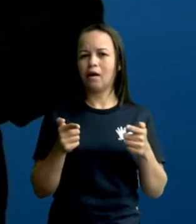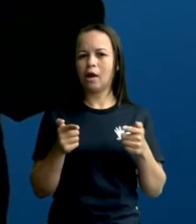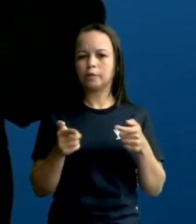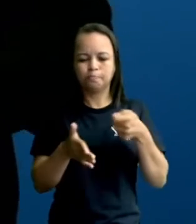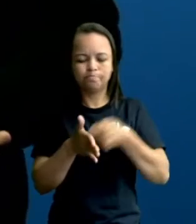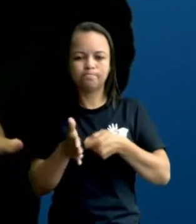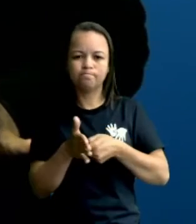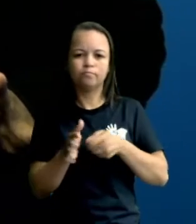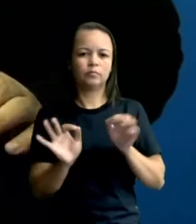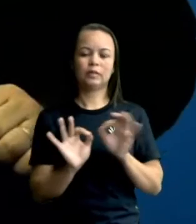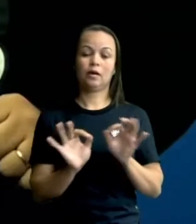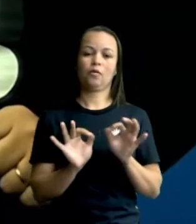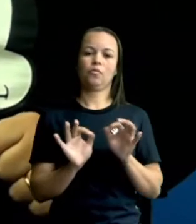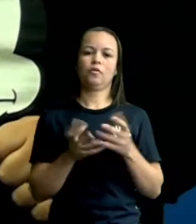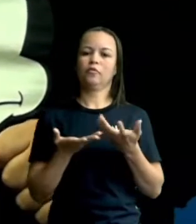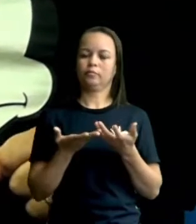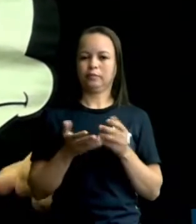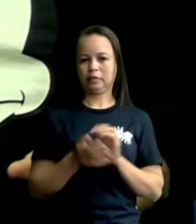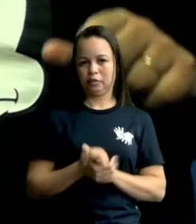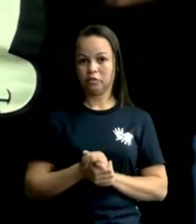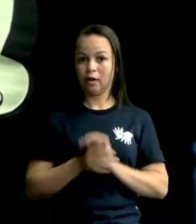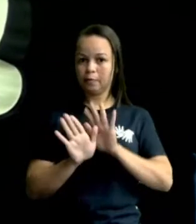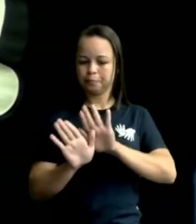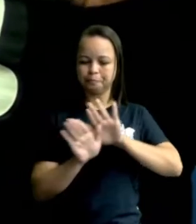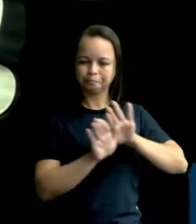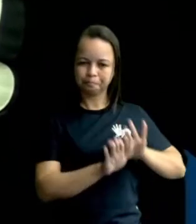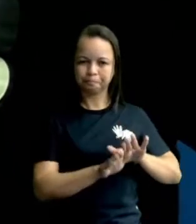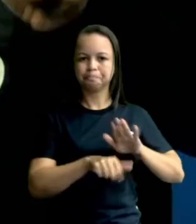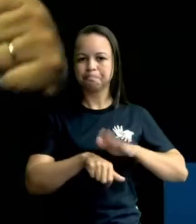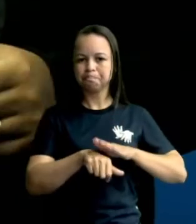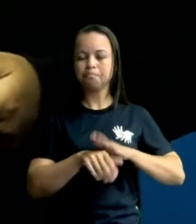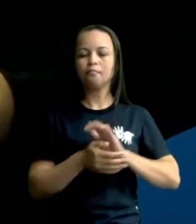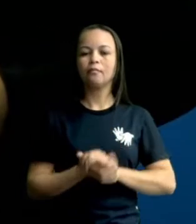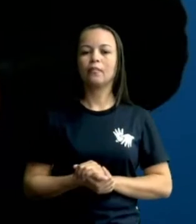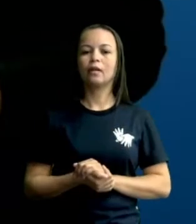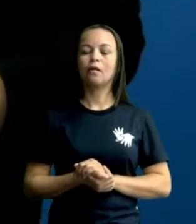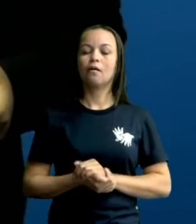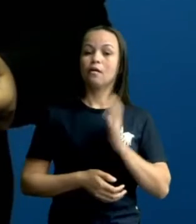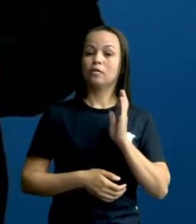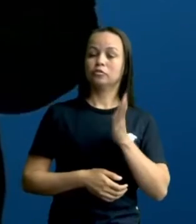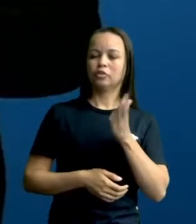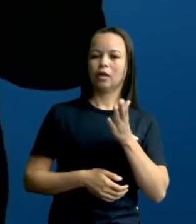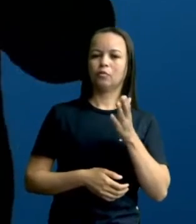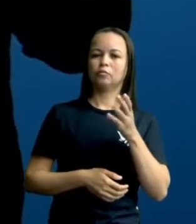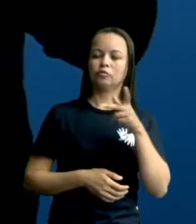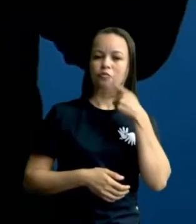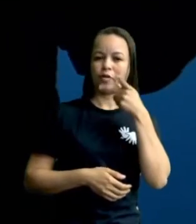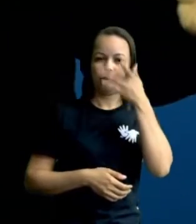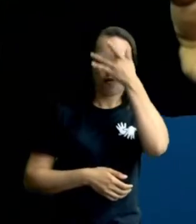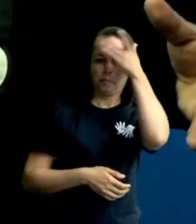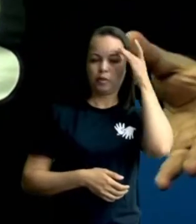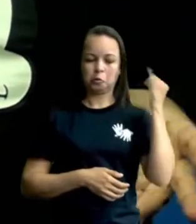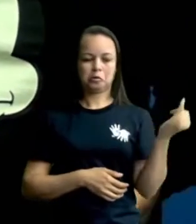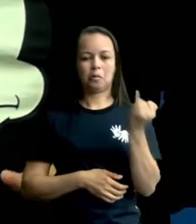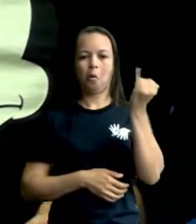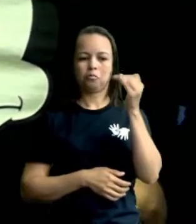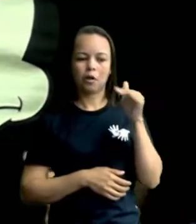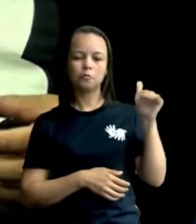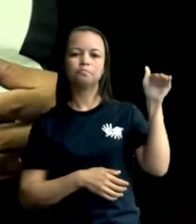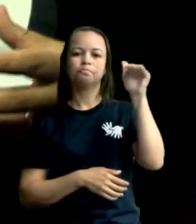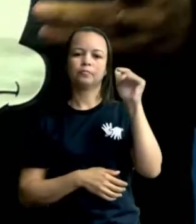gramática. Vamos deixar ela em off nesse momento. Já quando vamos falar com superiores